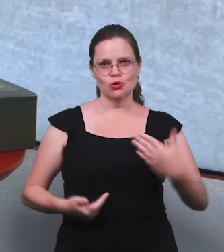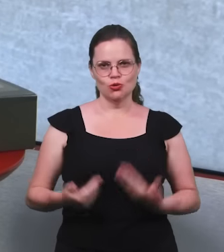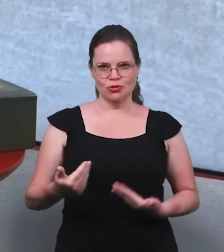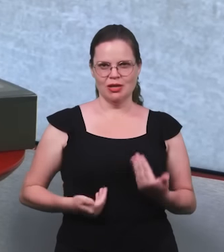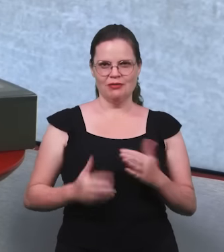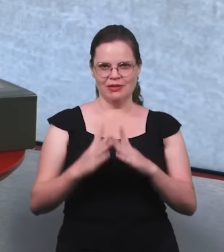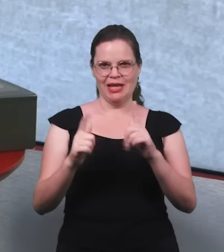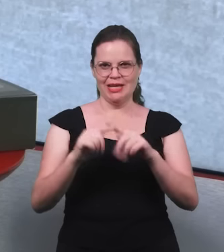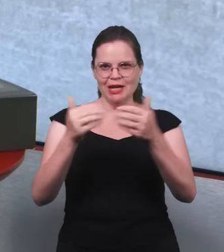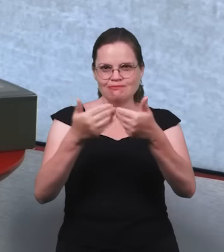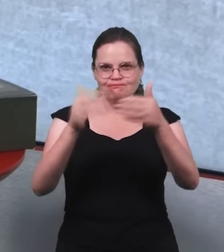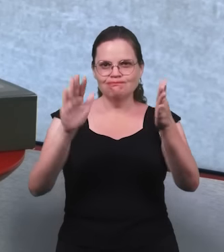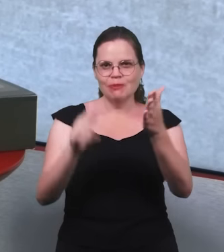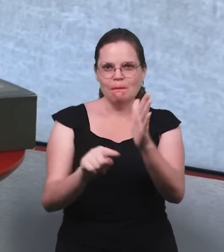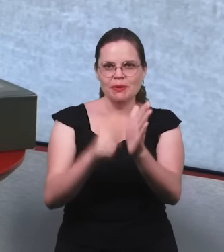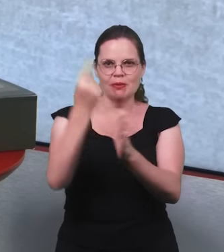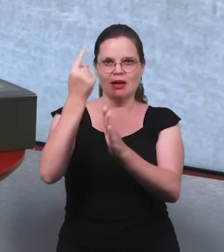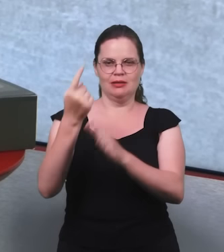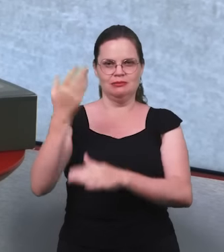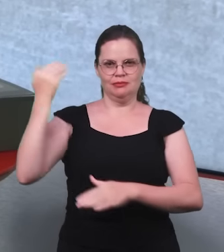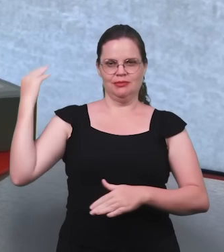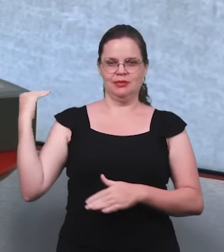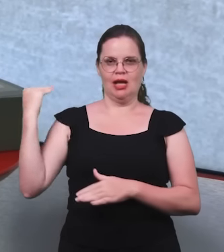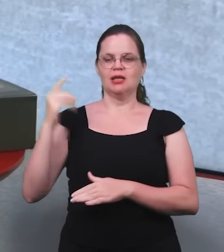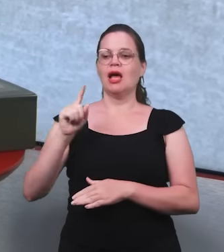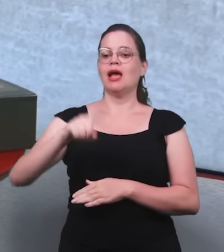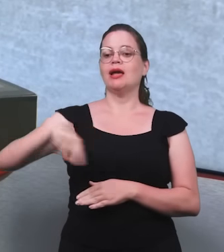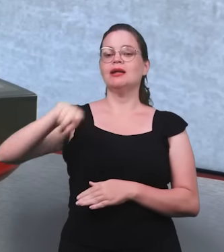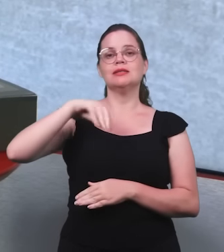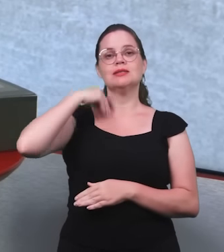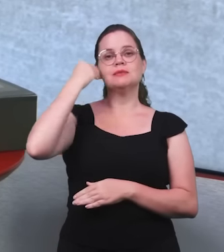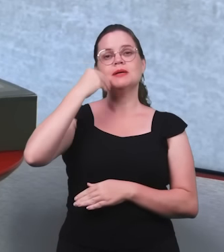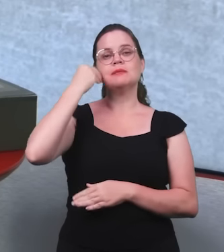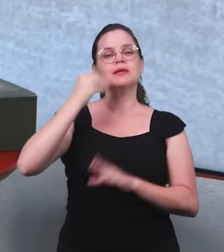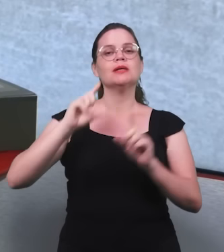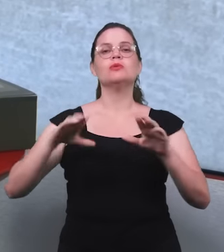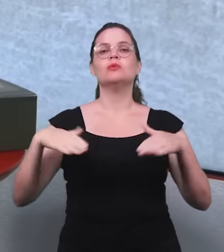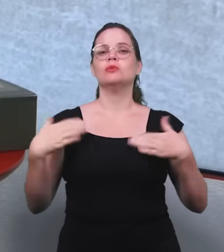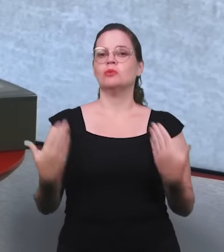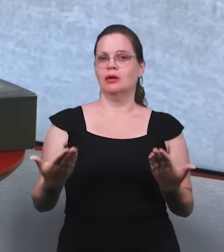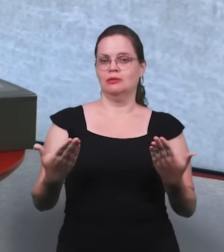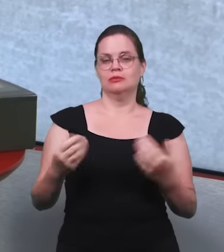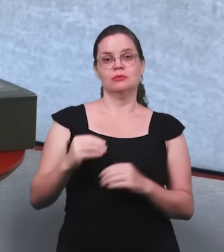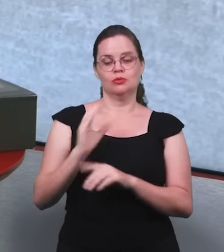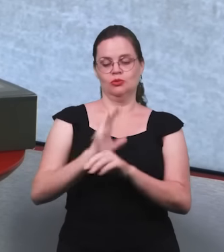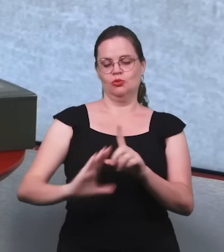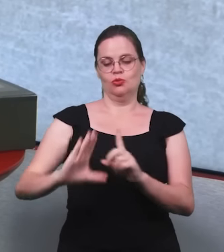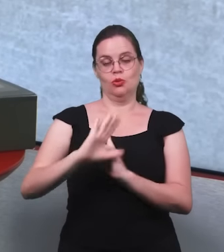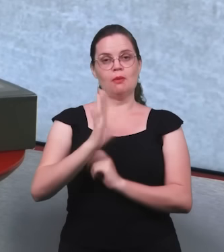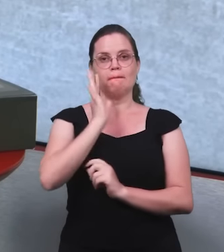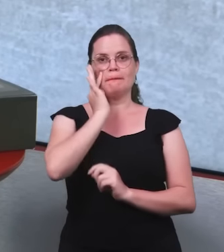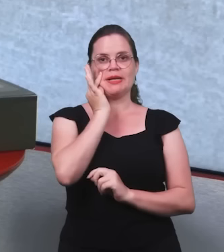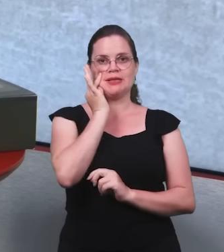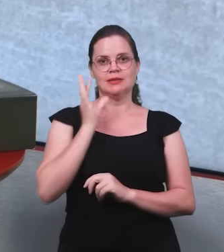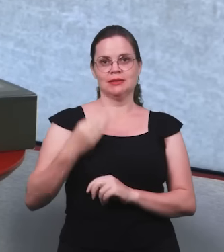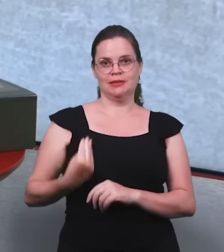primitiva, com o culto presencial, né? O que é um culto presencial? Ela está registrada,